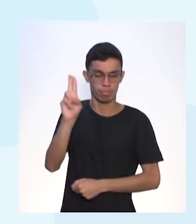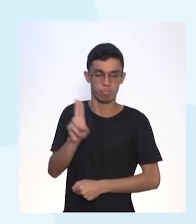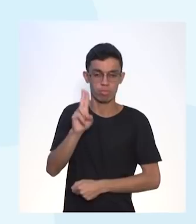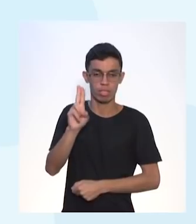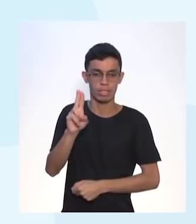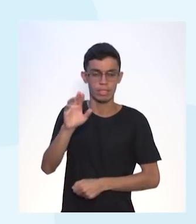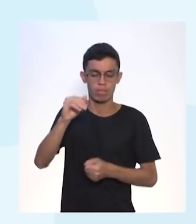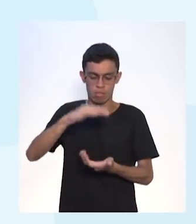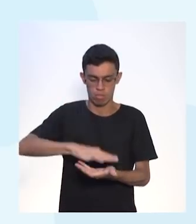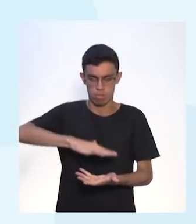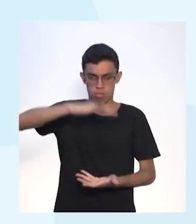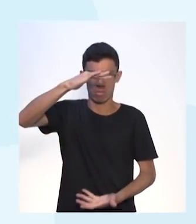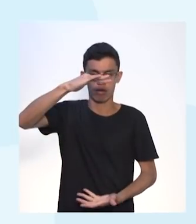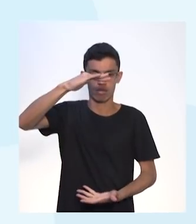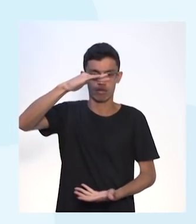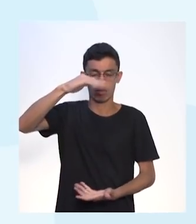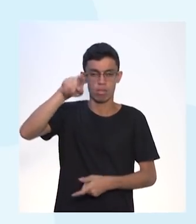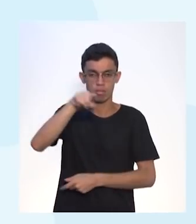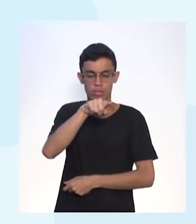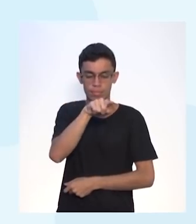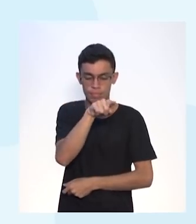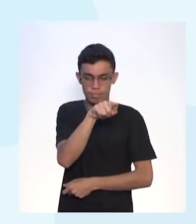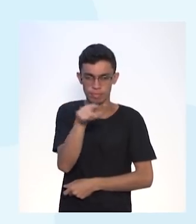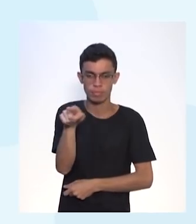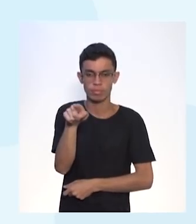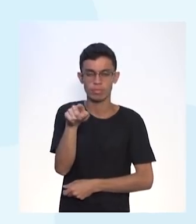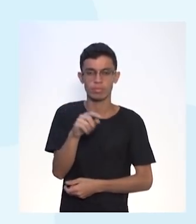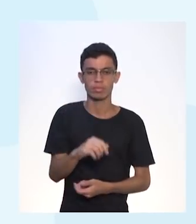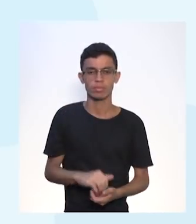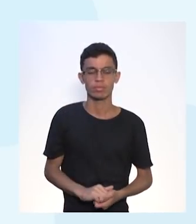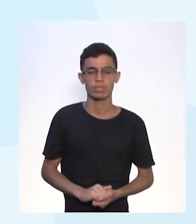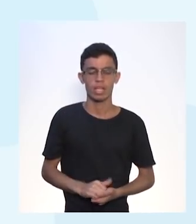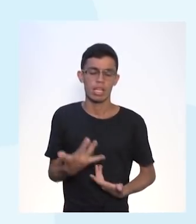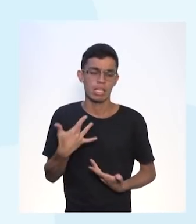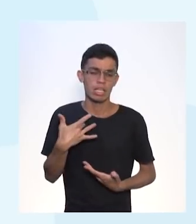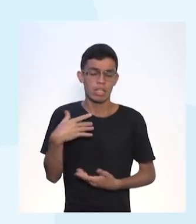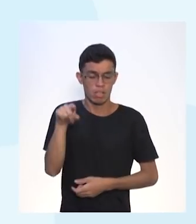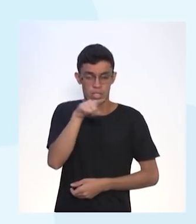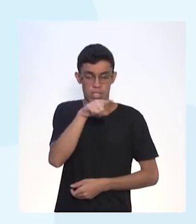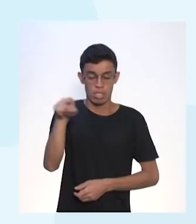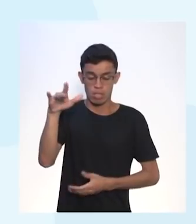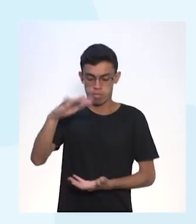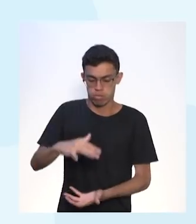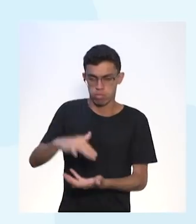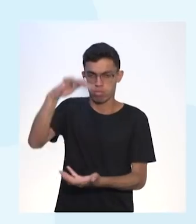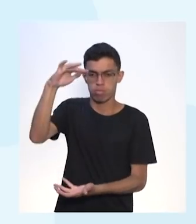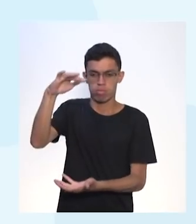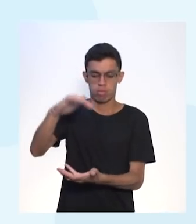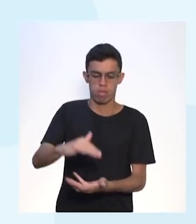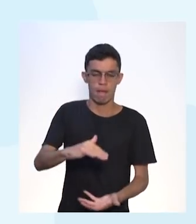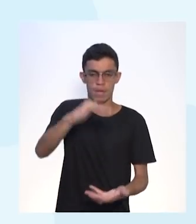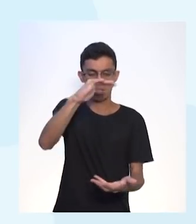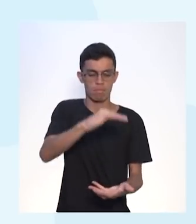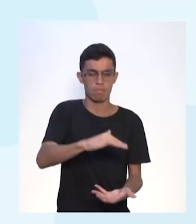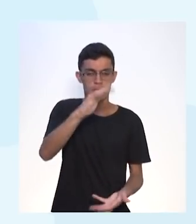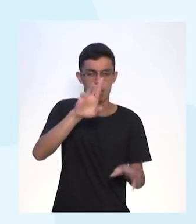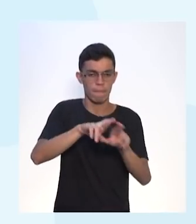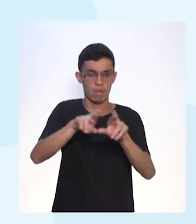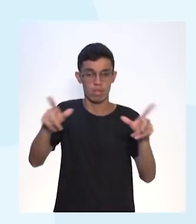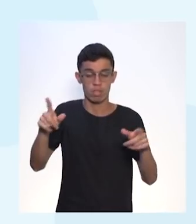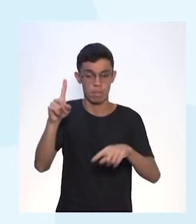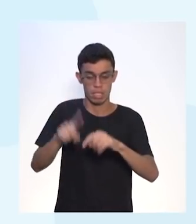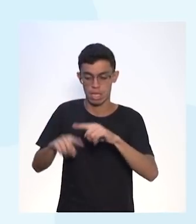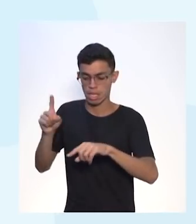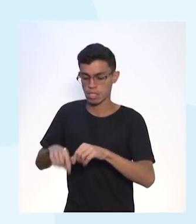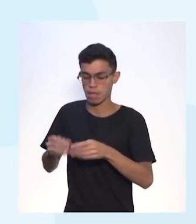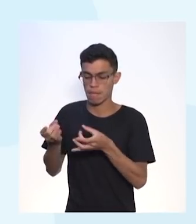uns latões aí, né? Onde você coloca, o que serve para você colocar esses materiais.